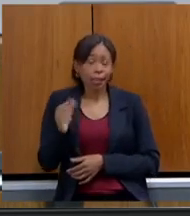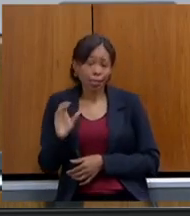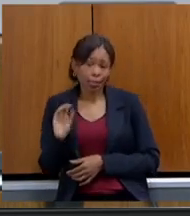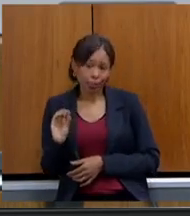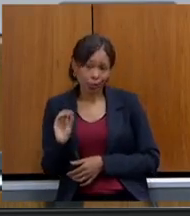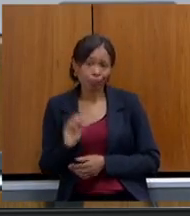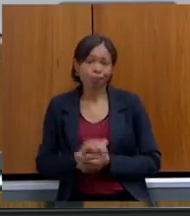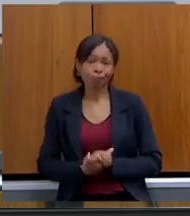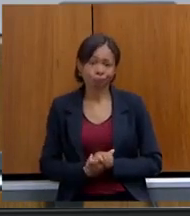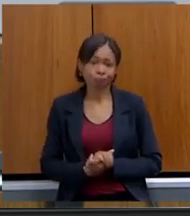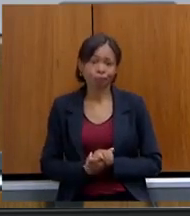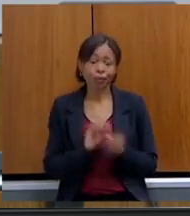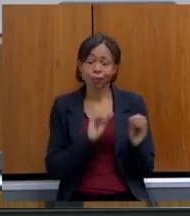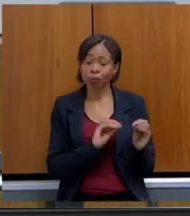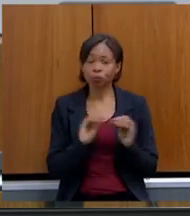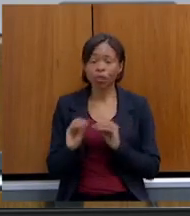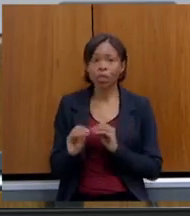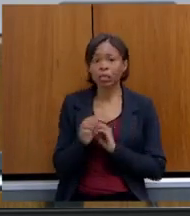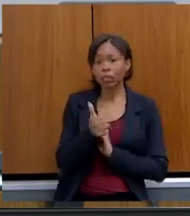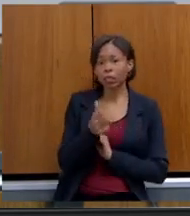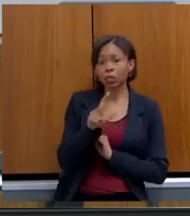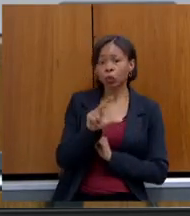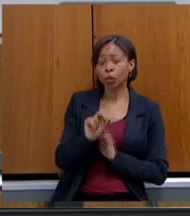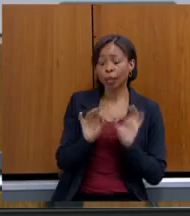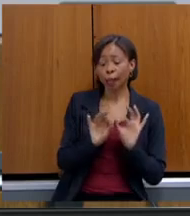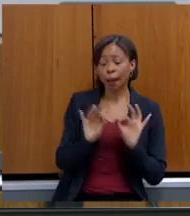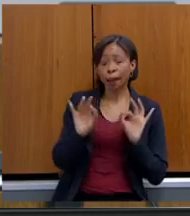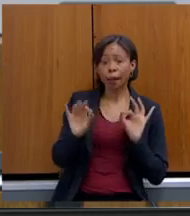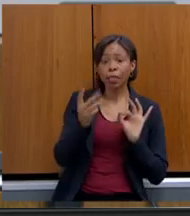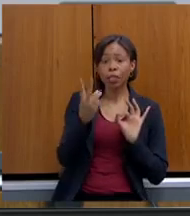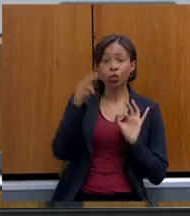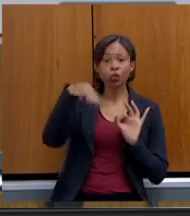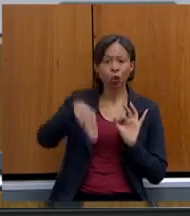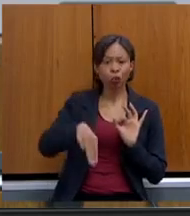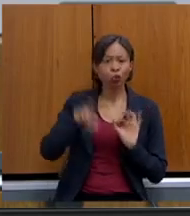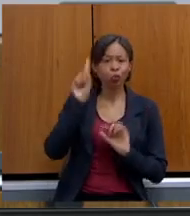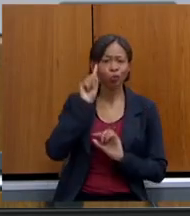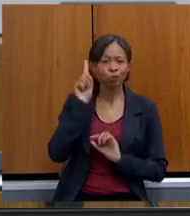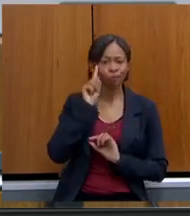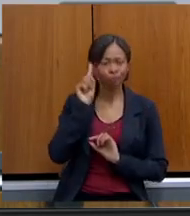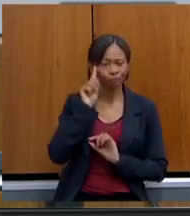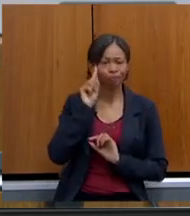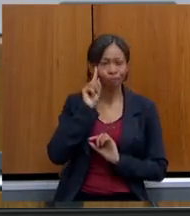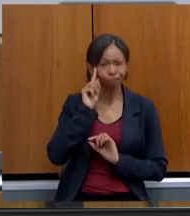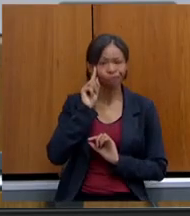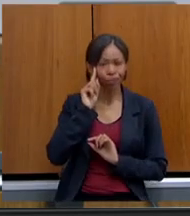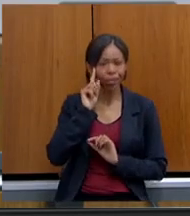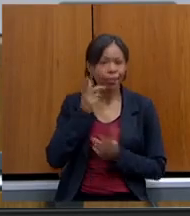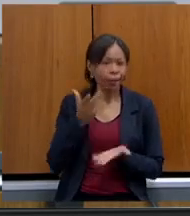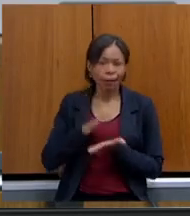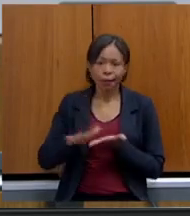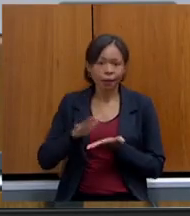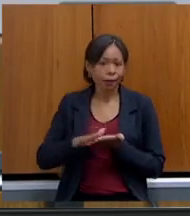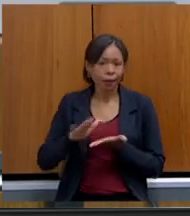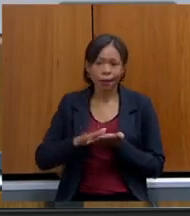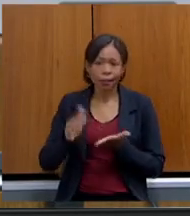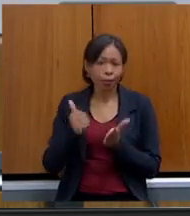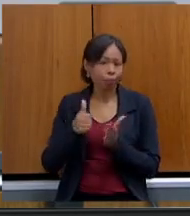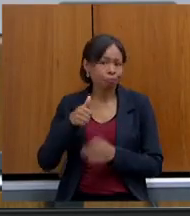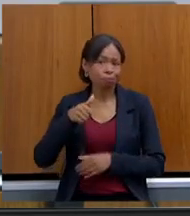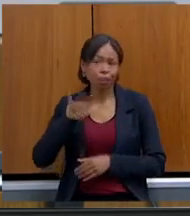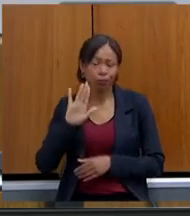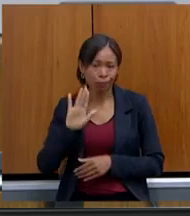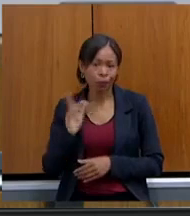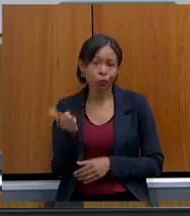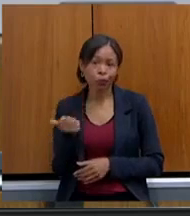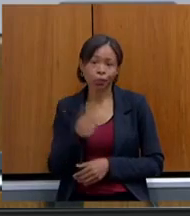150 km por dia terei que pedir like no município gastar mais e ficar com apenas um salário é muito triste por último